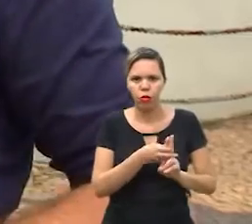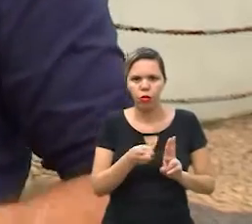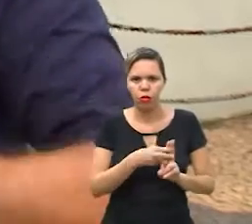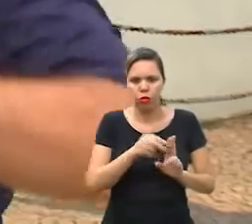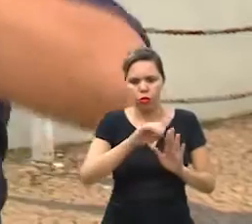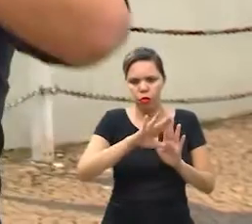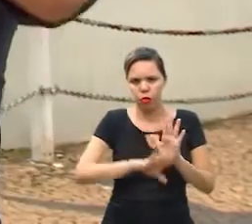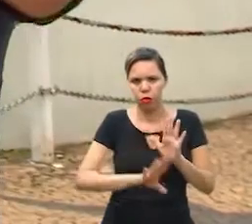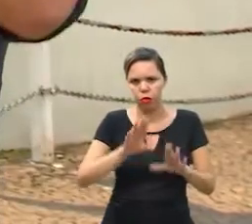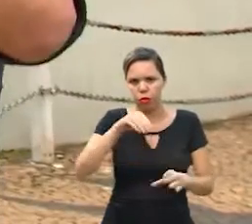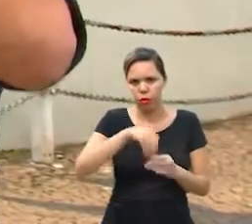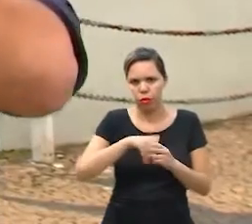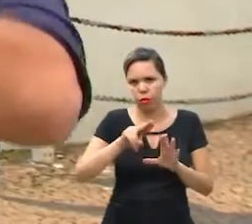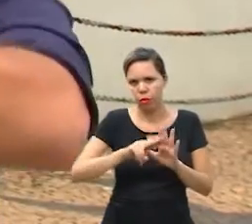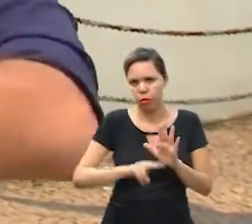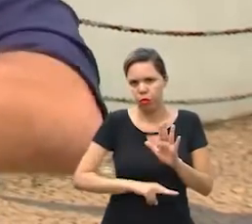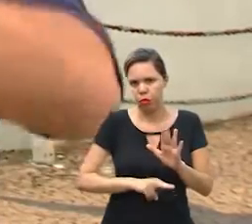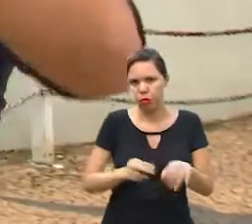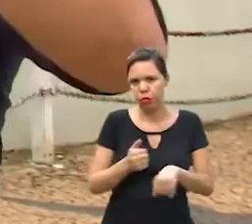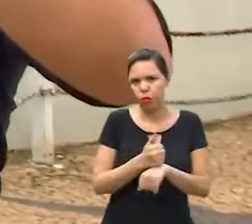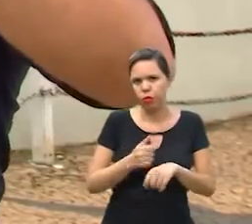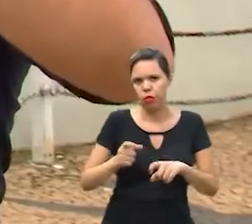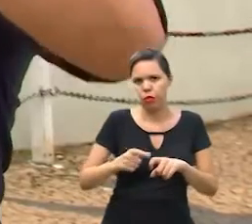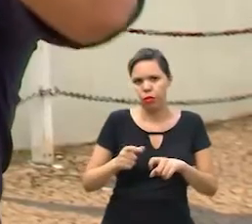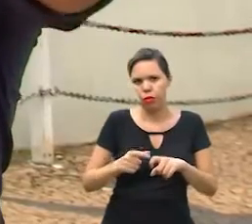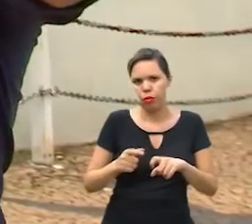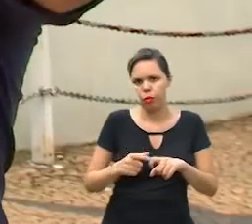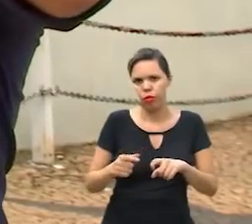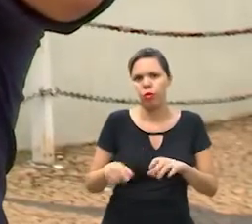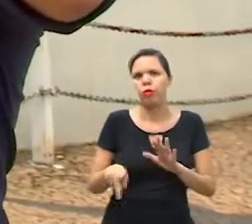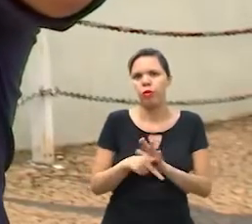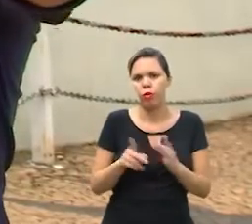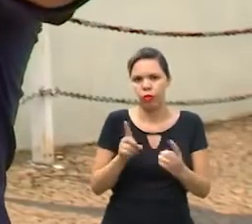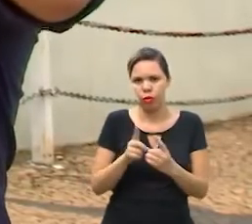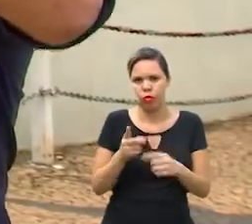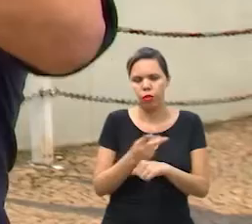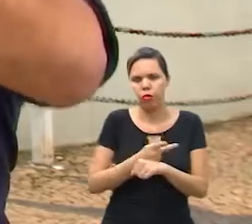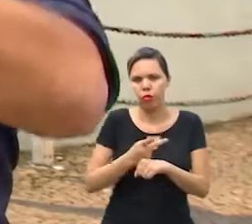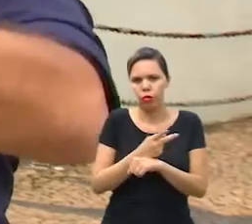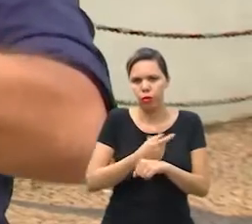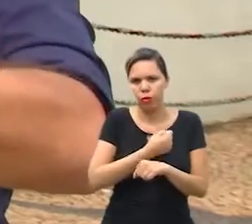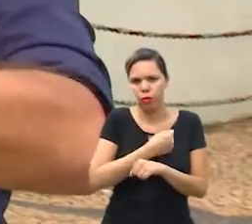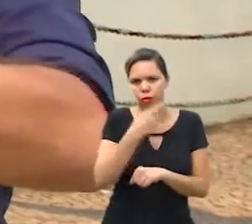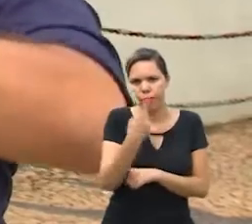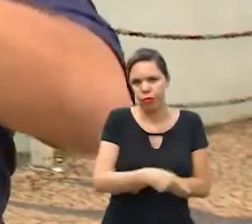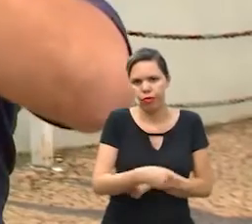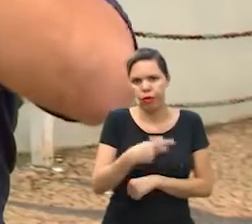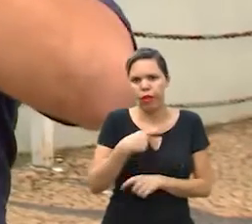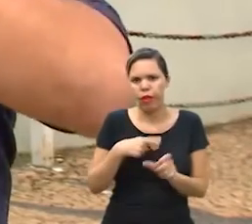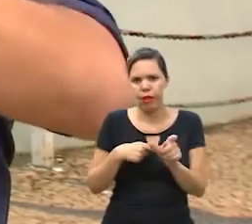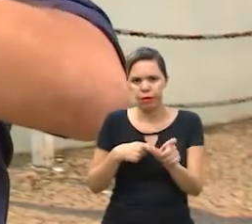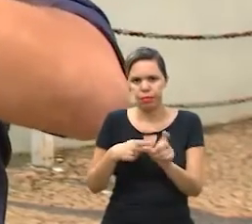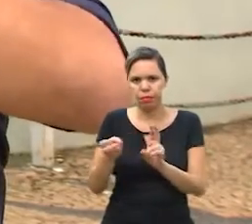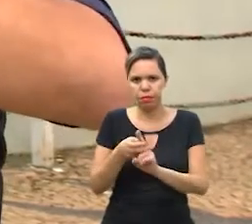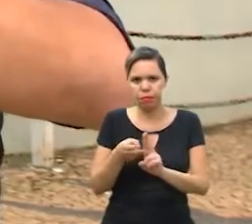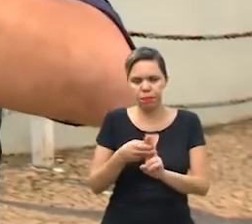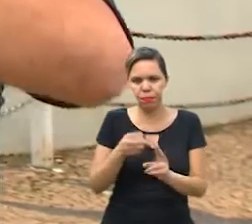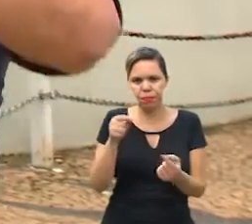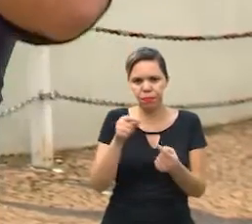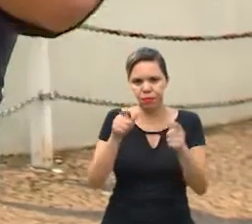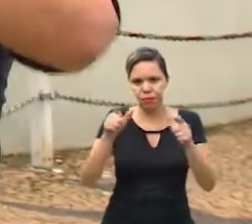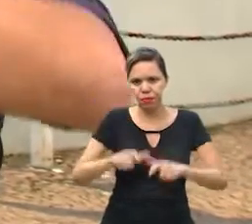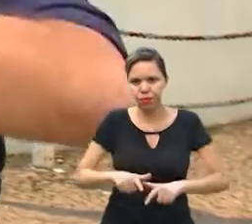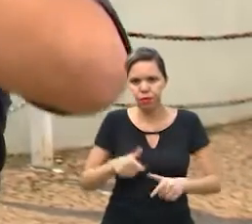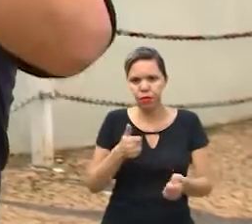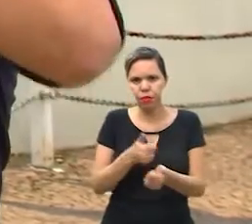do cartão do SUS. Ela vai entrar na listagem, a especialidade é X. Ela vai colocar o número dela, do cartão do SUS, e